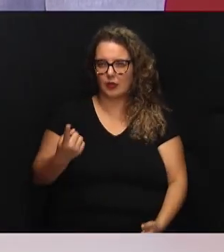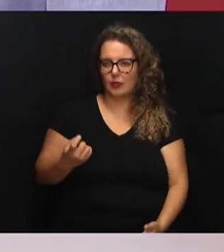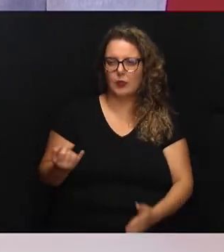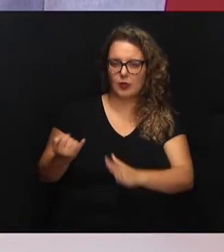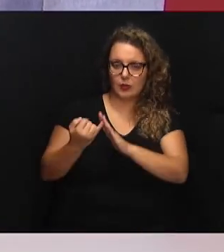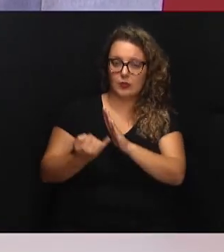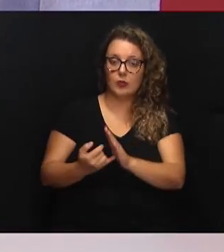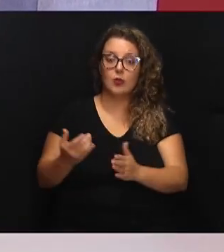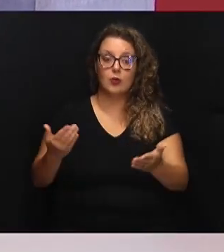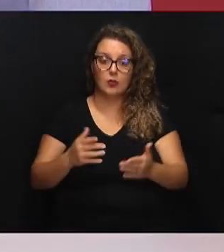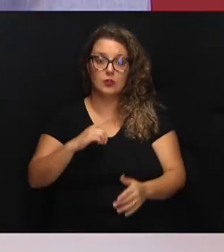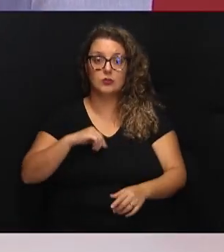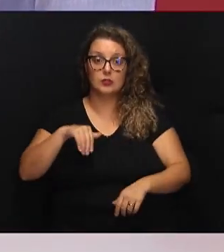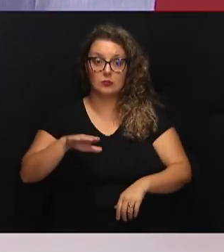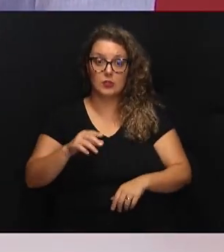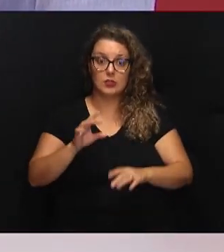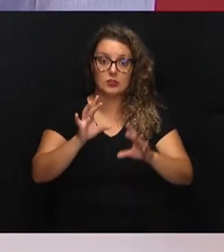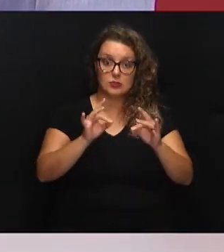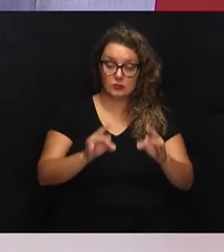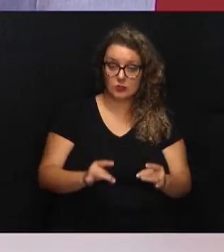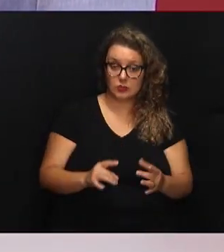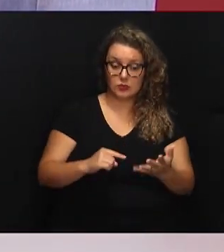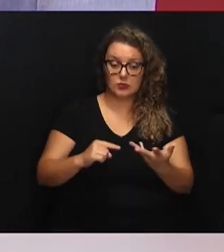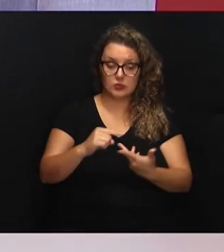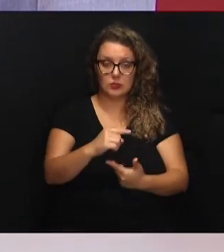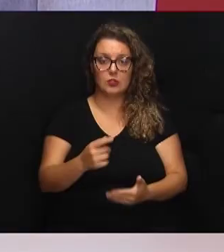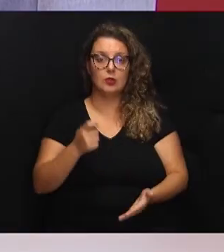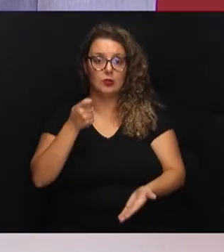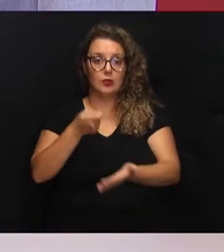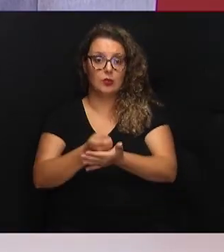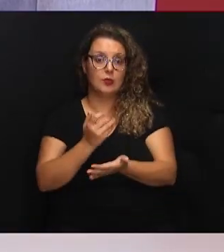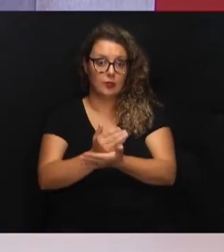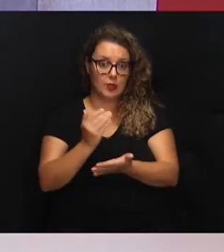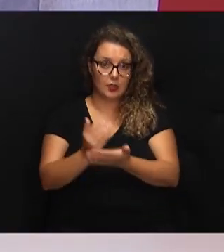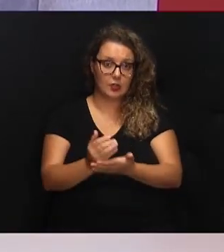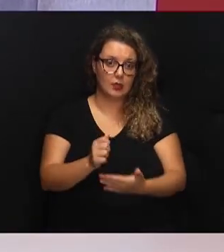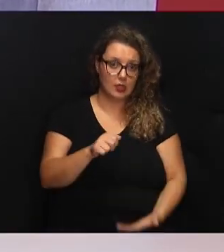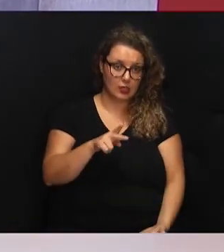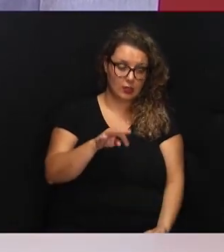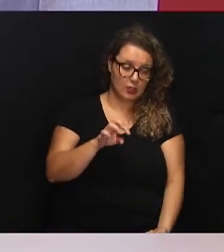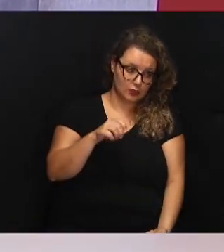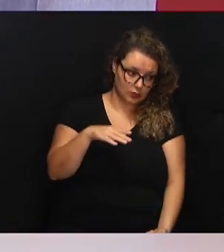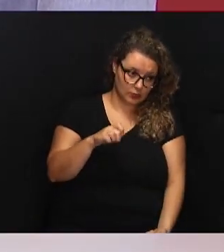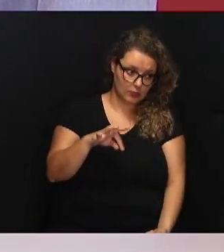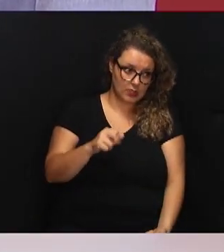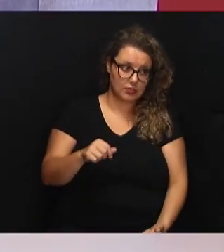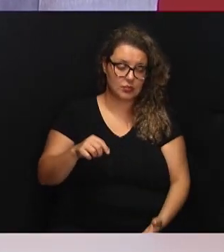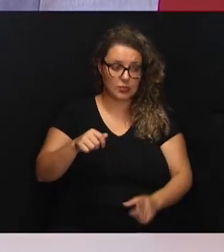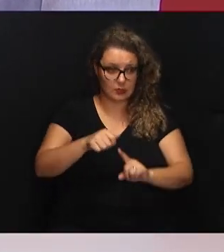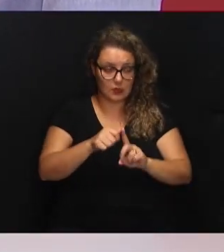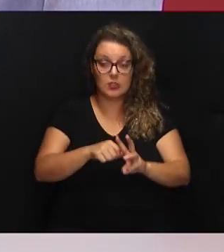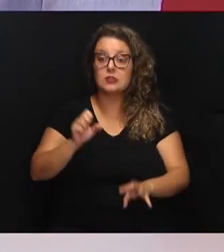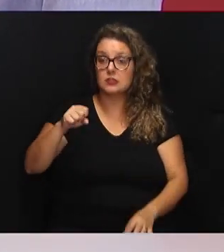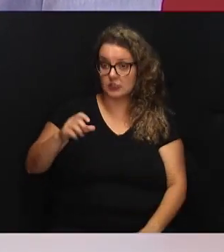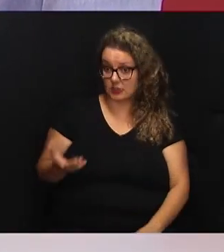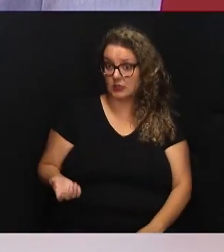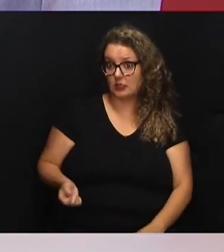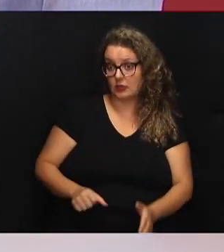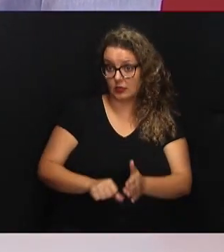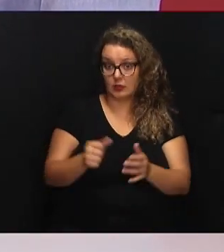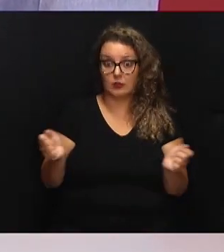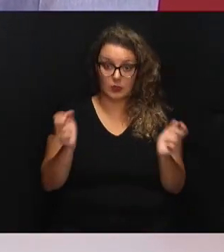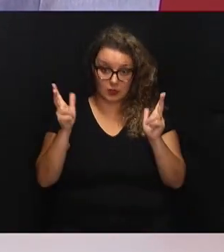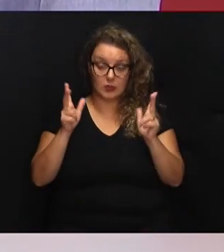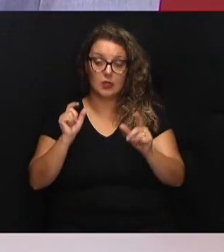você tem mais opções. E o pagamento das parcelas ocorre de forma automática e mensal? Exatamente. Então essa já é o primeiro alerta, já para